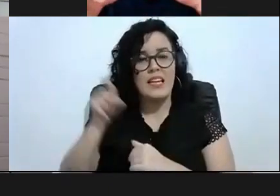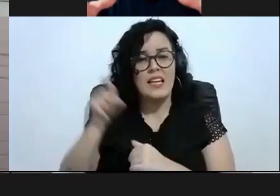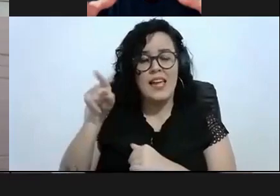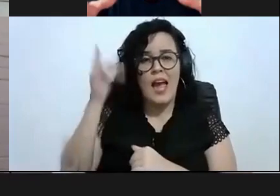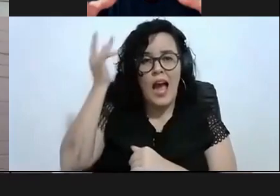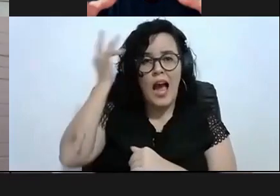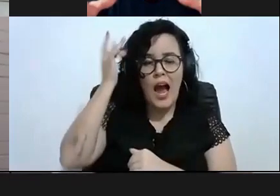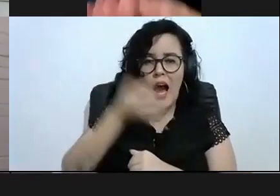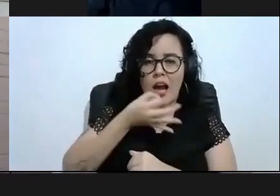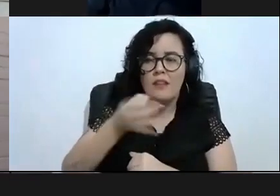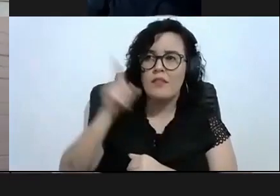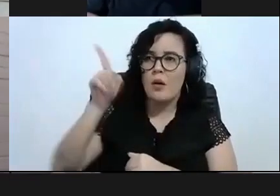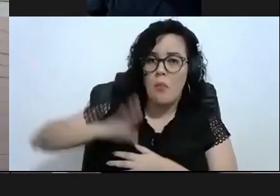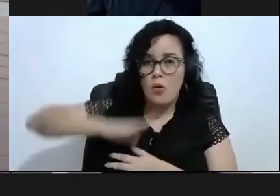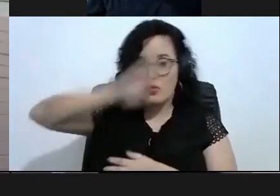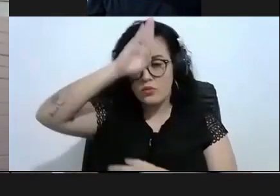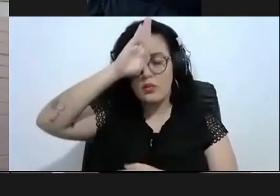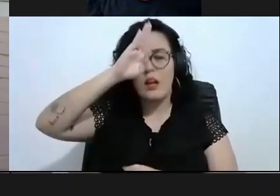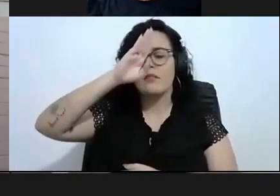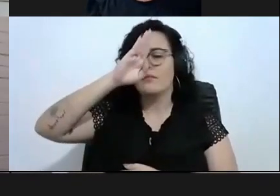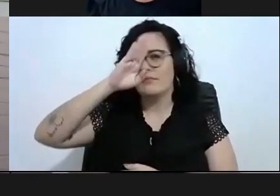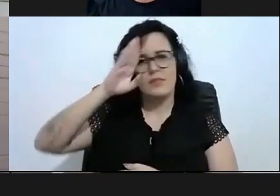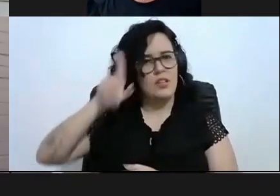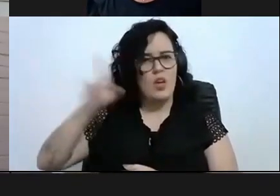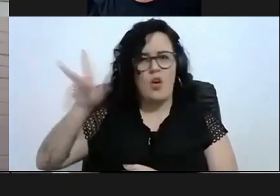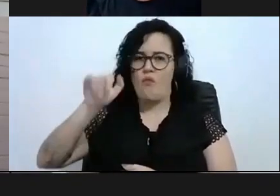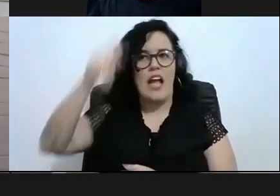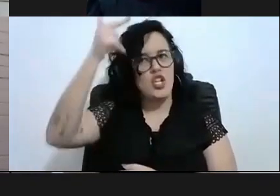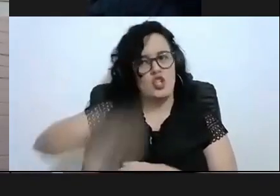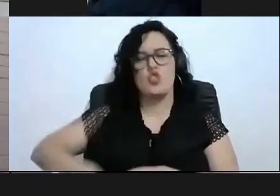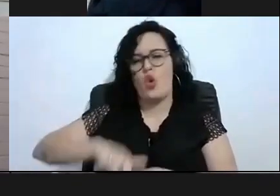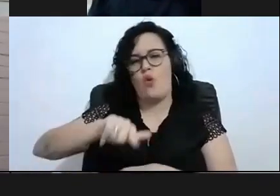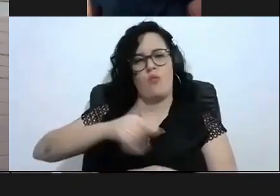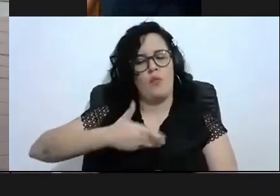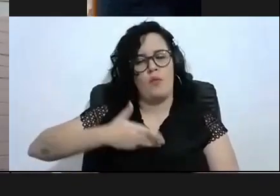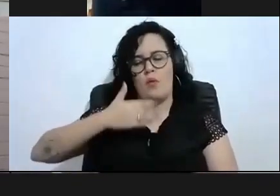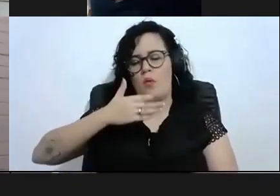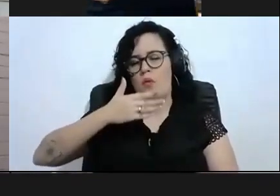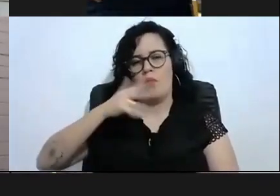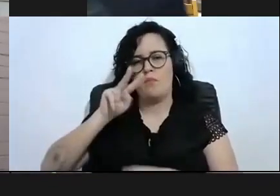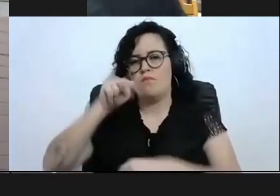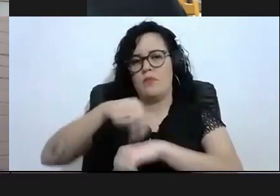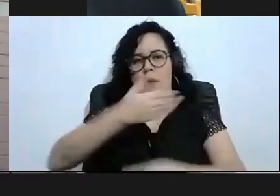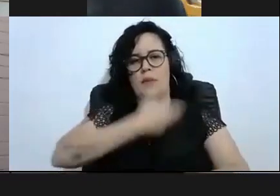o Bolsonaro não vai se reeleger. A gente falou com ele